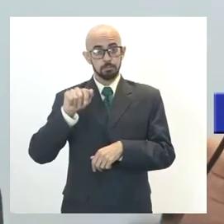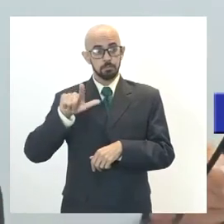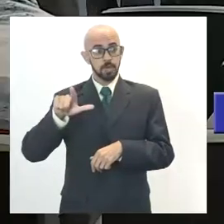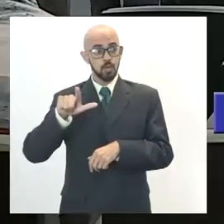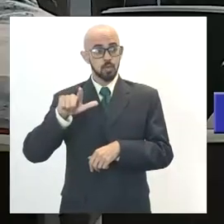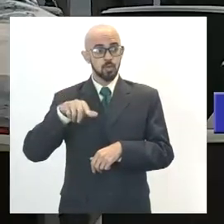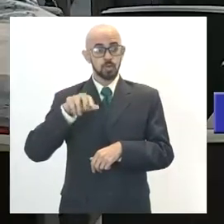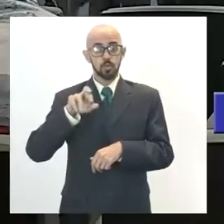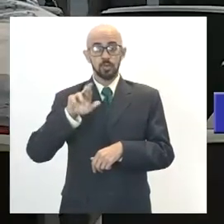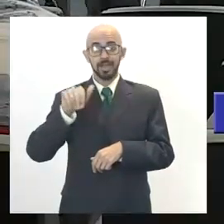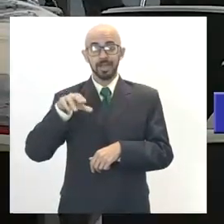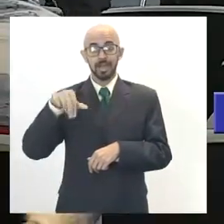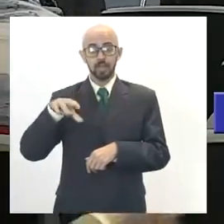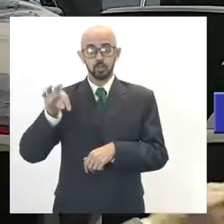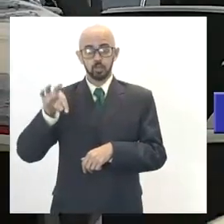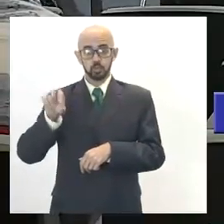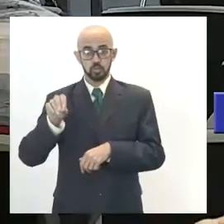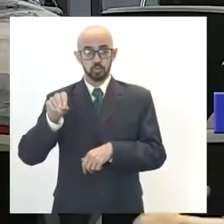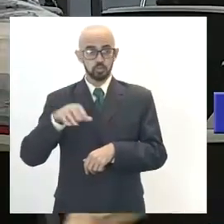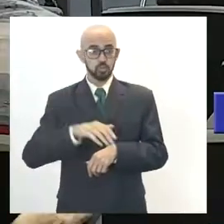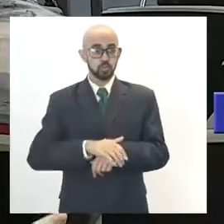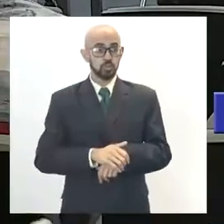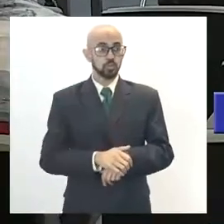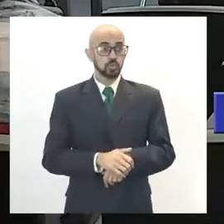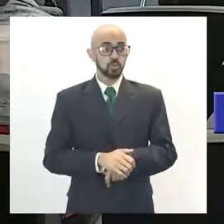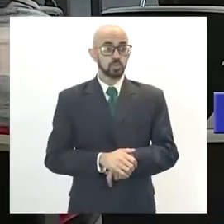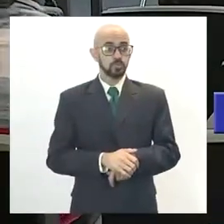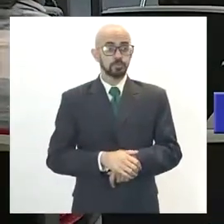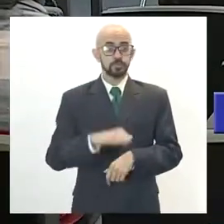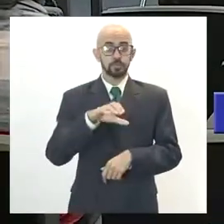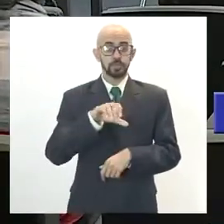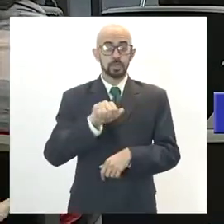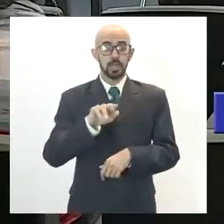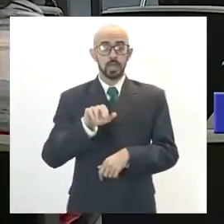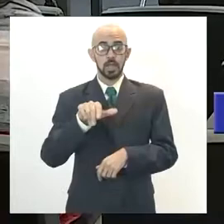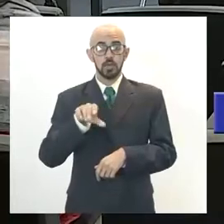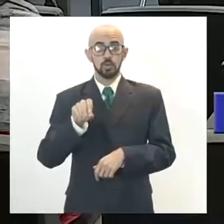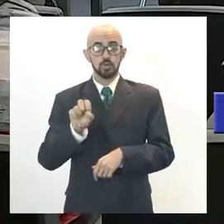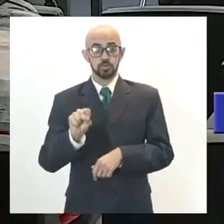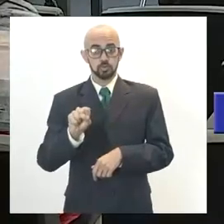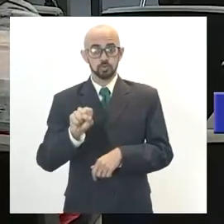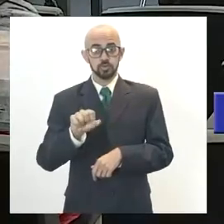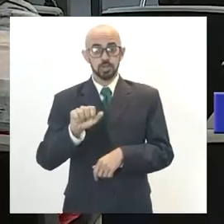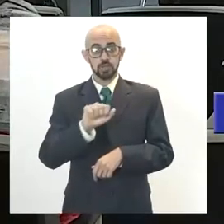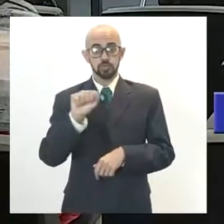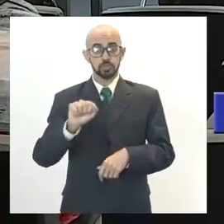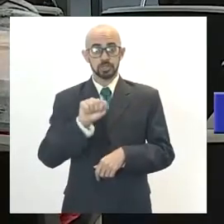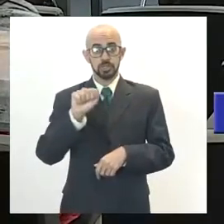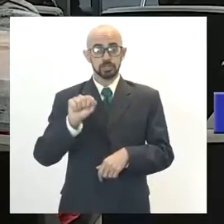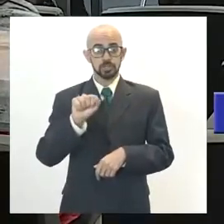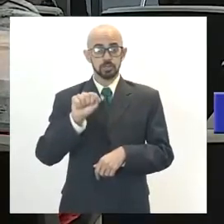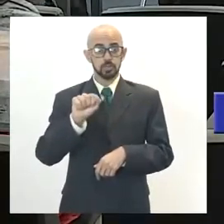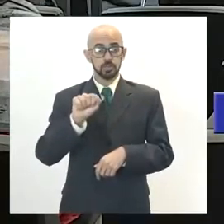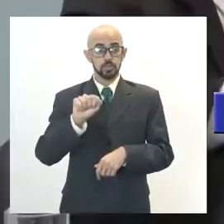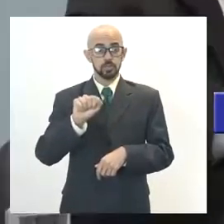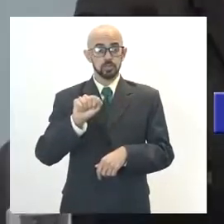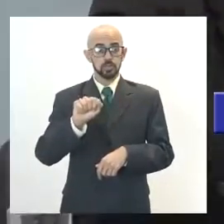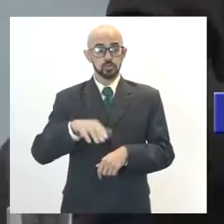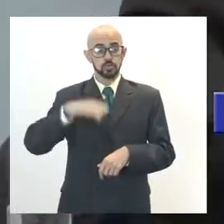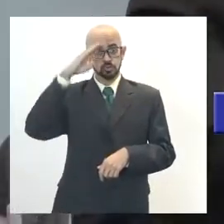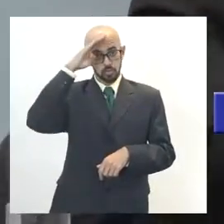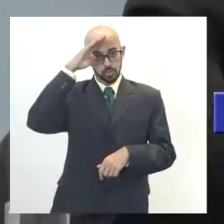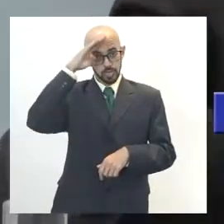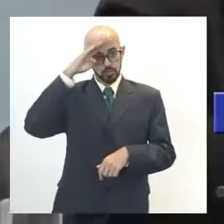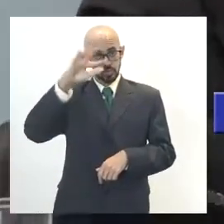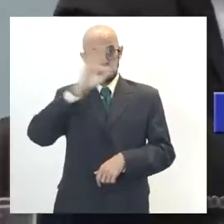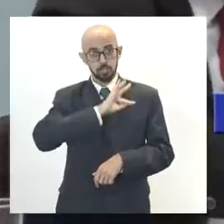Nossa Polícia Civil chamado também o Carlos César Associação de Cabos e Soldados da